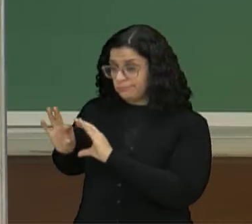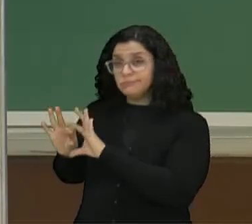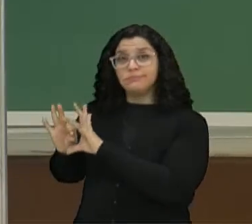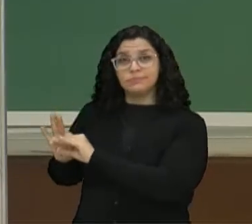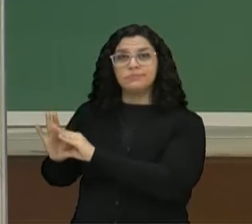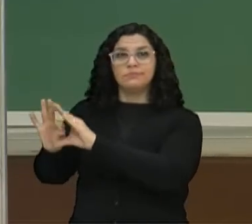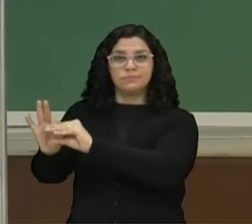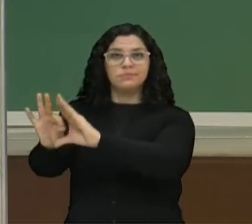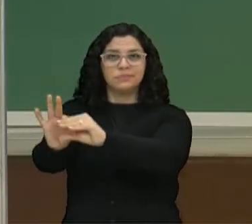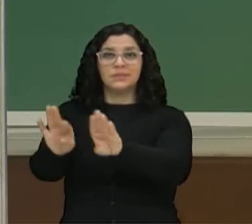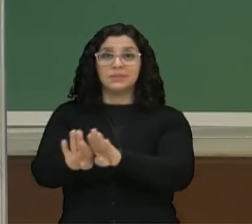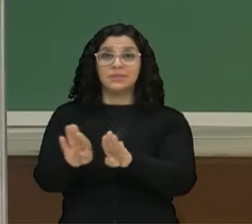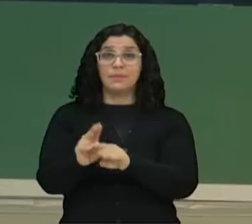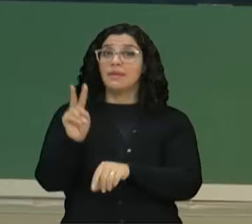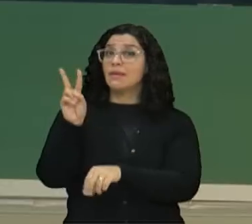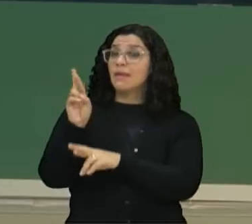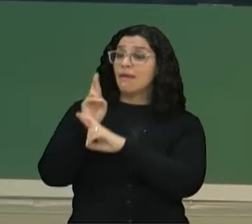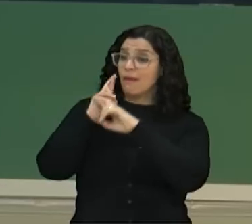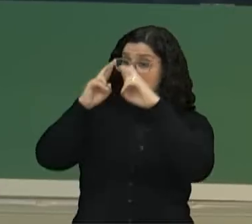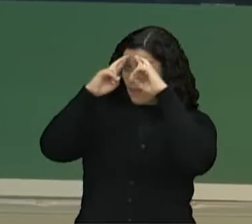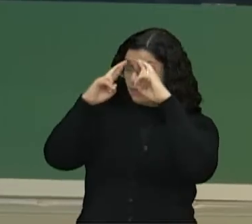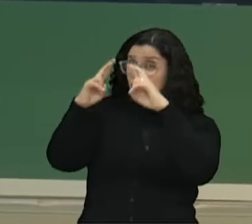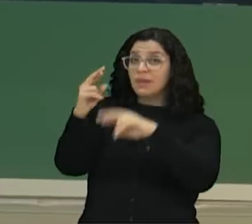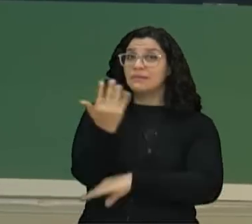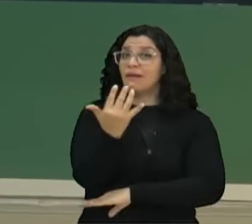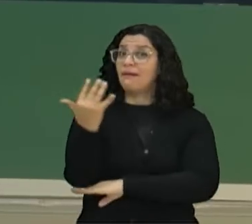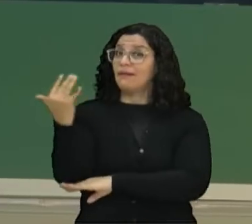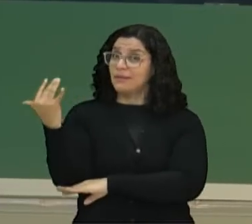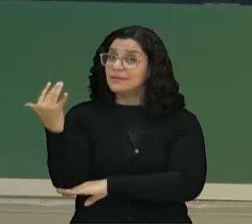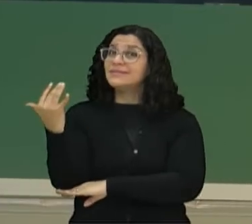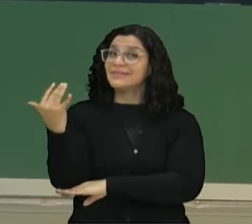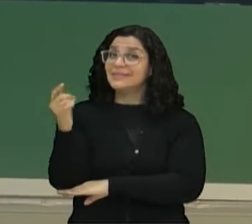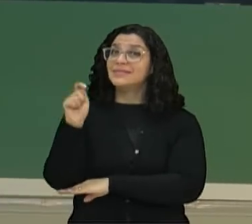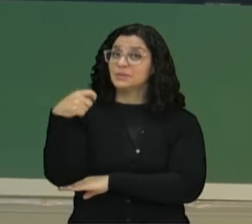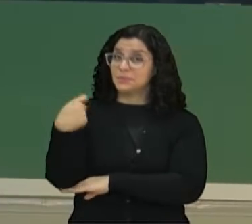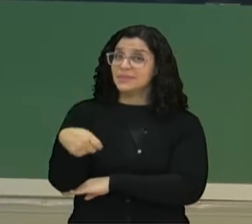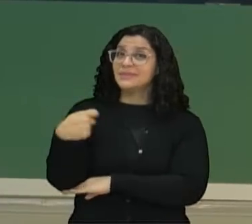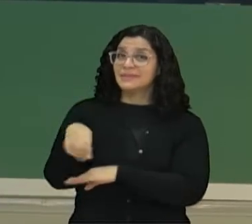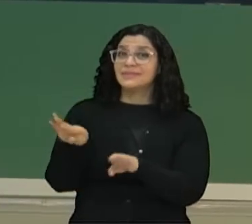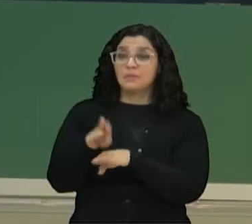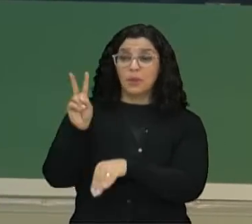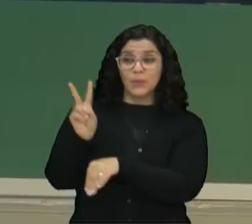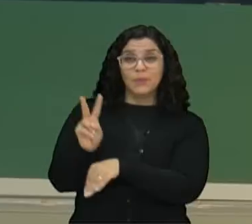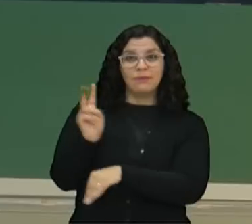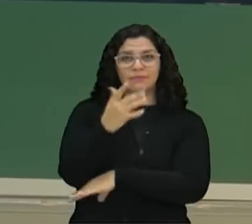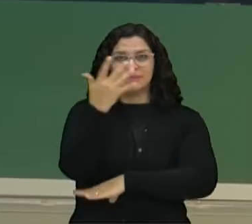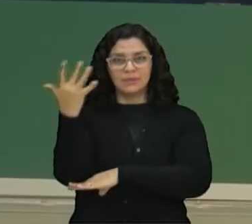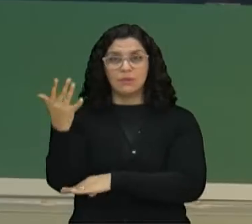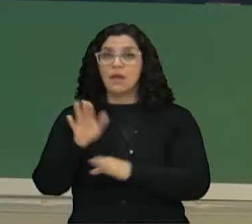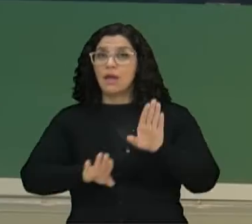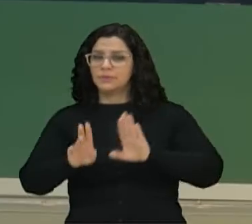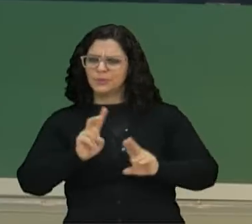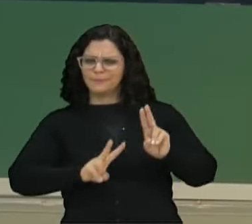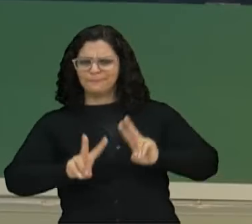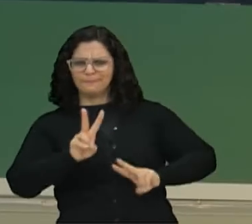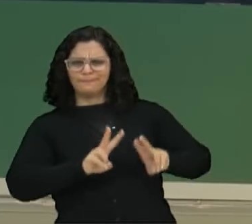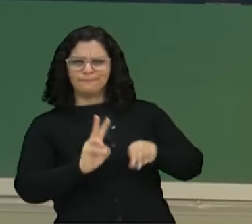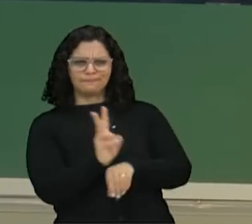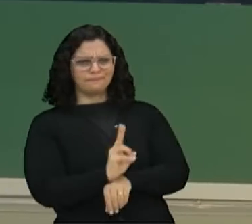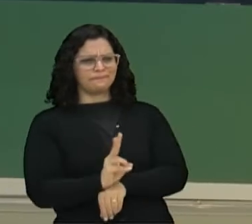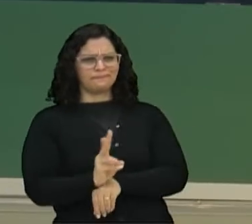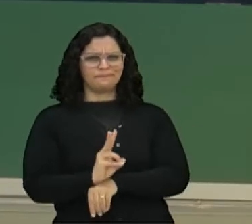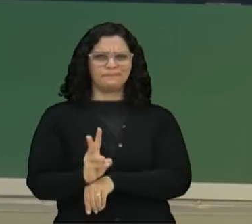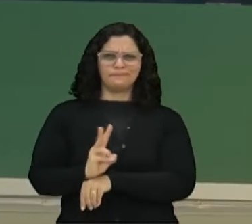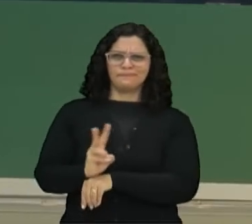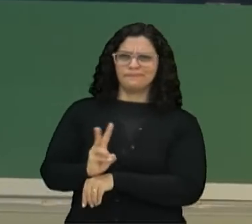e respeitar a natureza. Olha que bacana. Sem menos importância, tem que preservar a natureza. Então, tem pessoas cuidando ali, se você